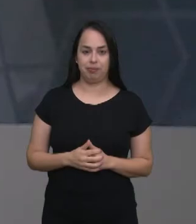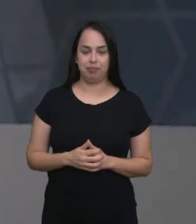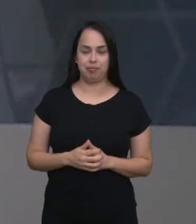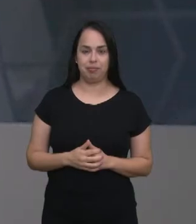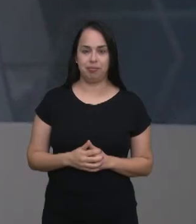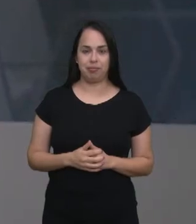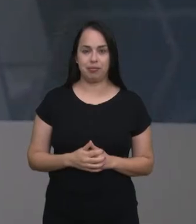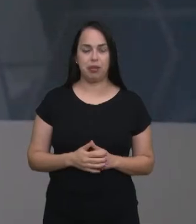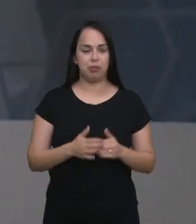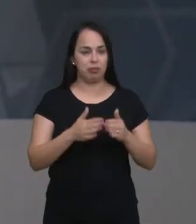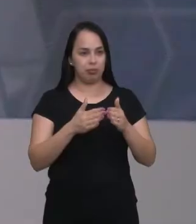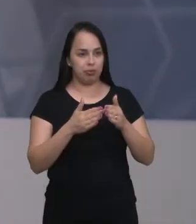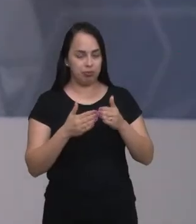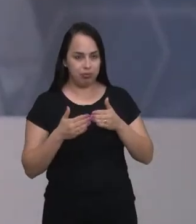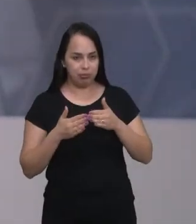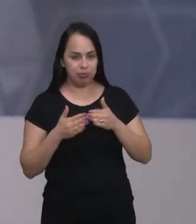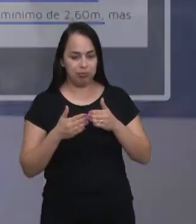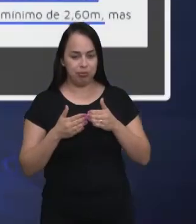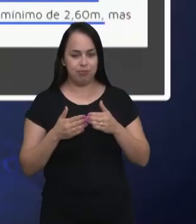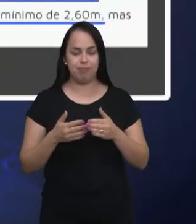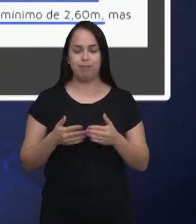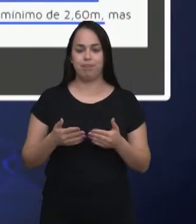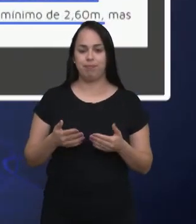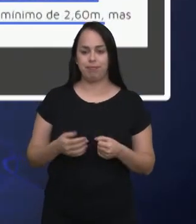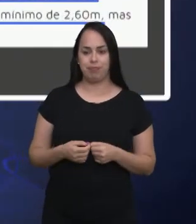Por favor,